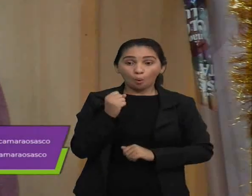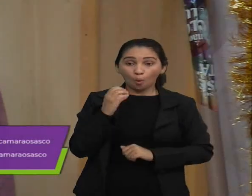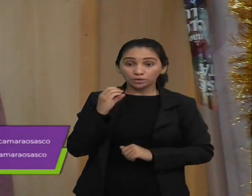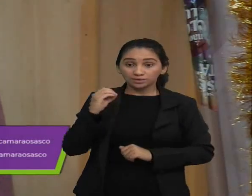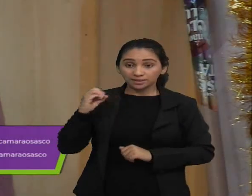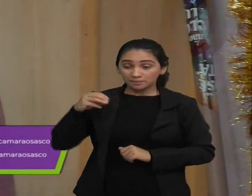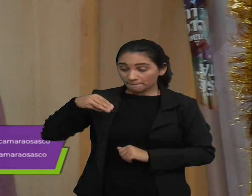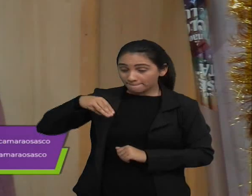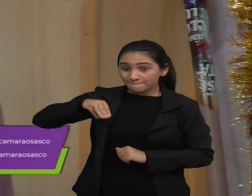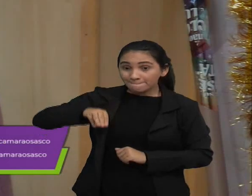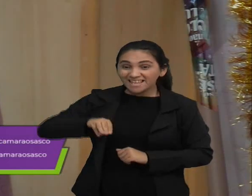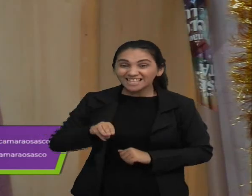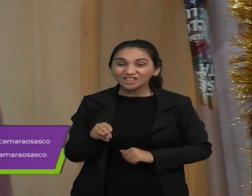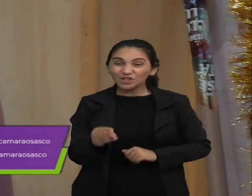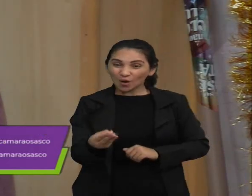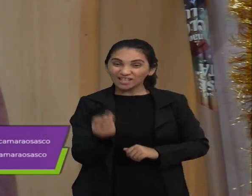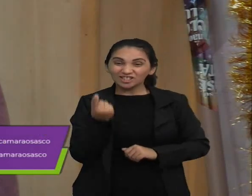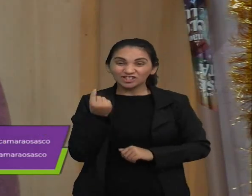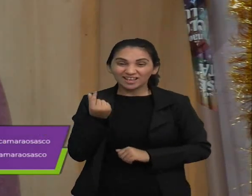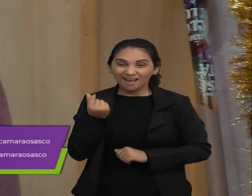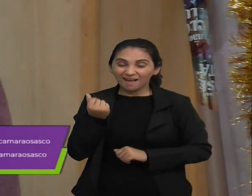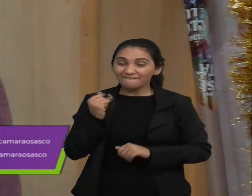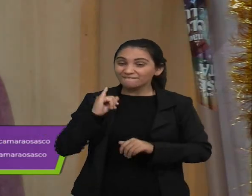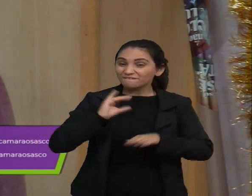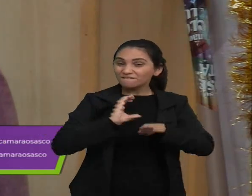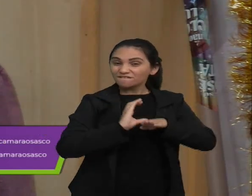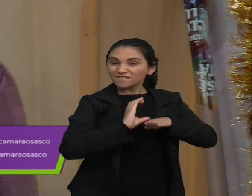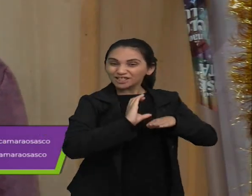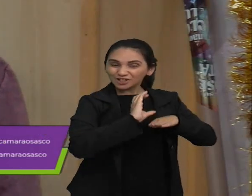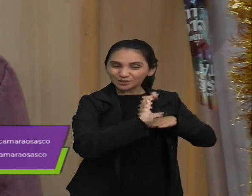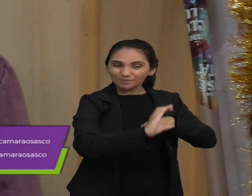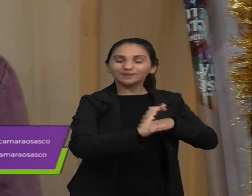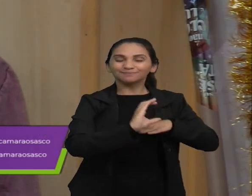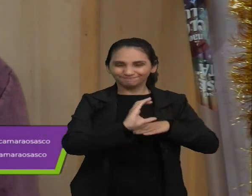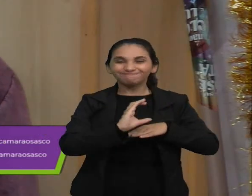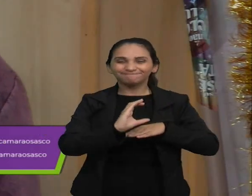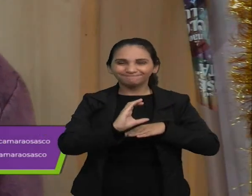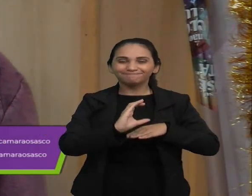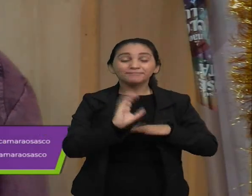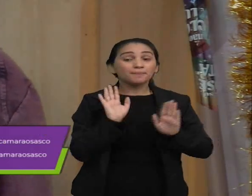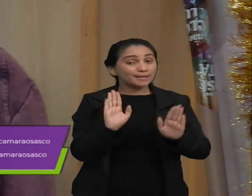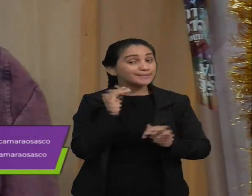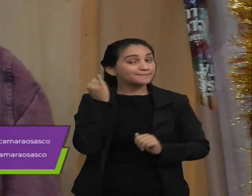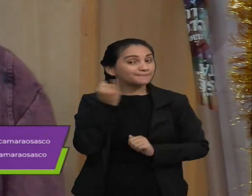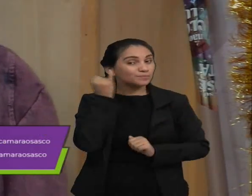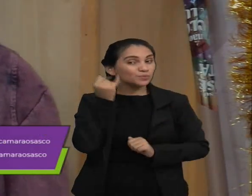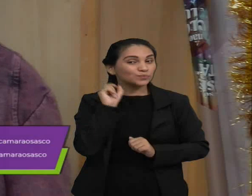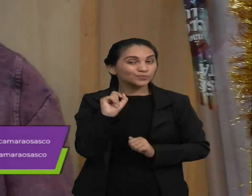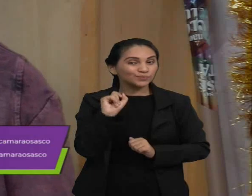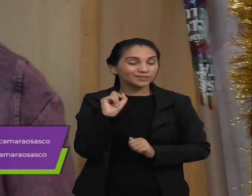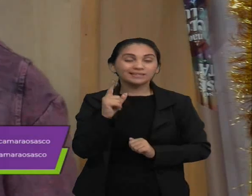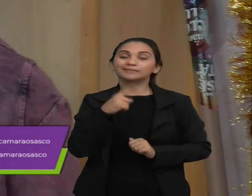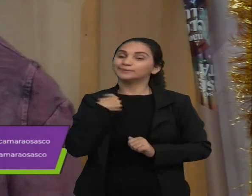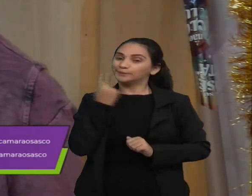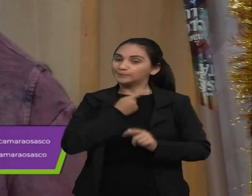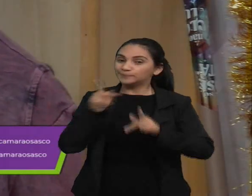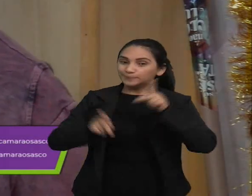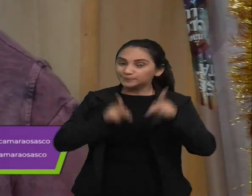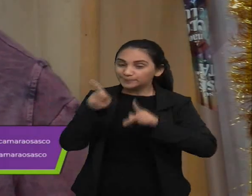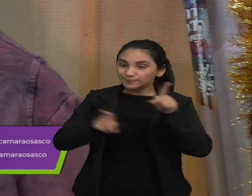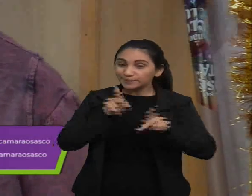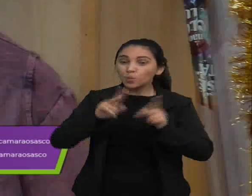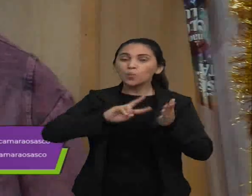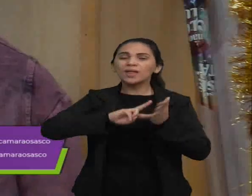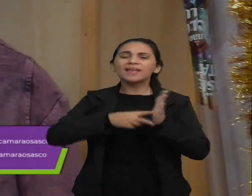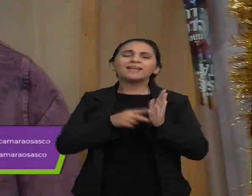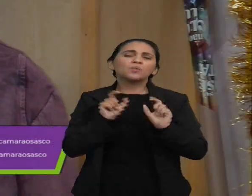milhões de reais de investimentos. E é importante passar para a população o representa